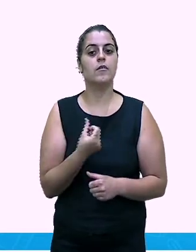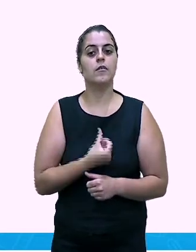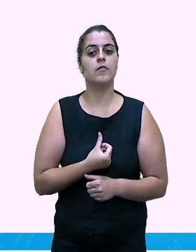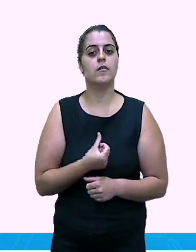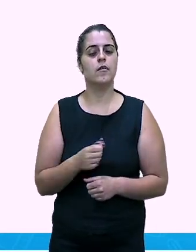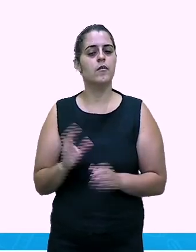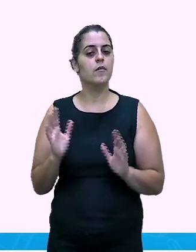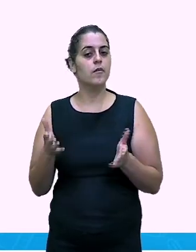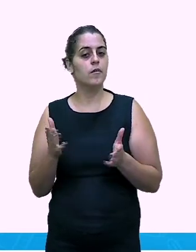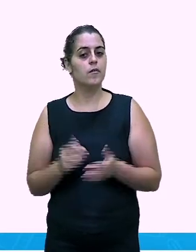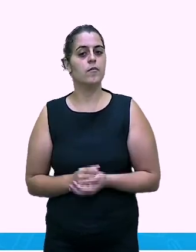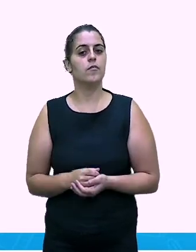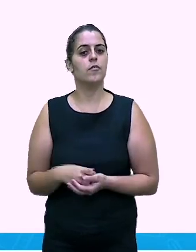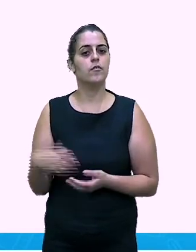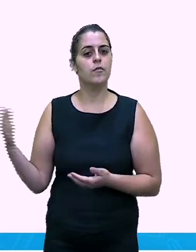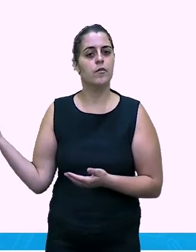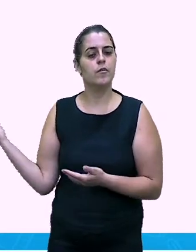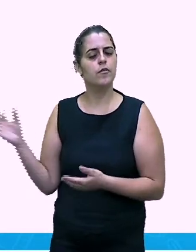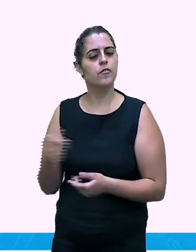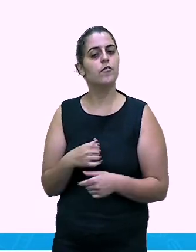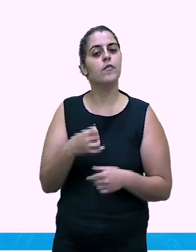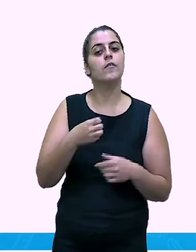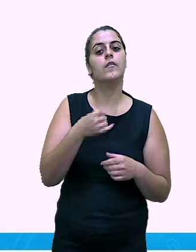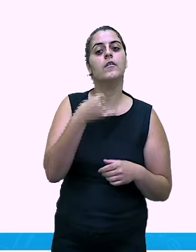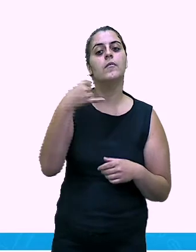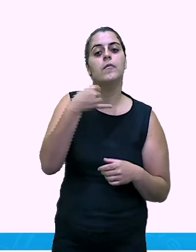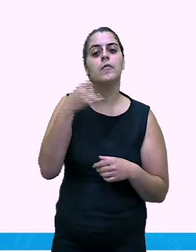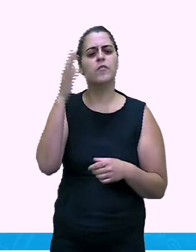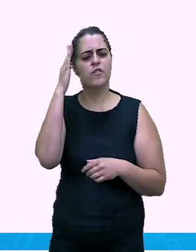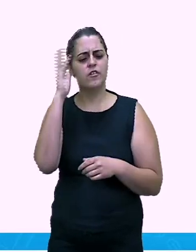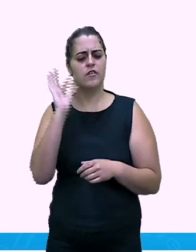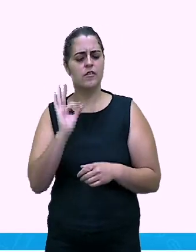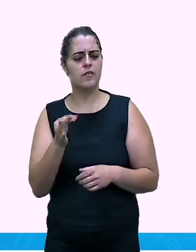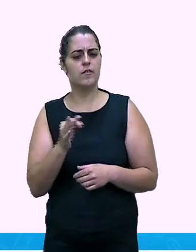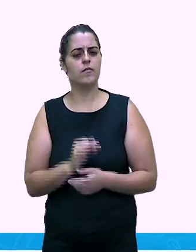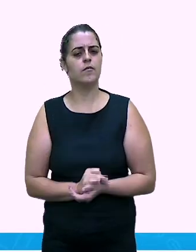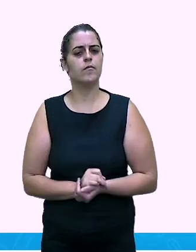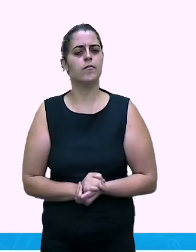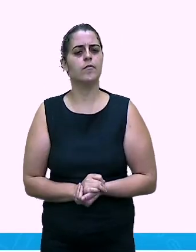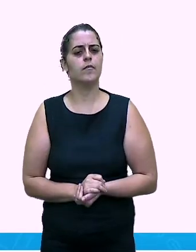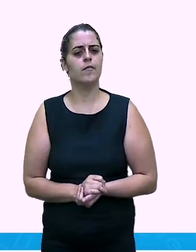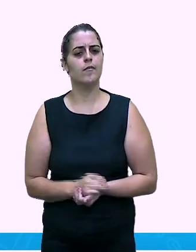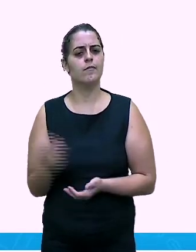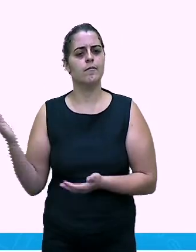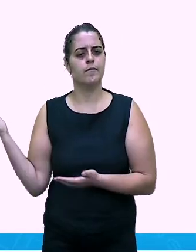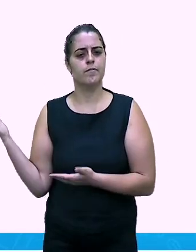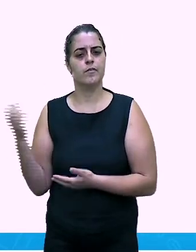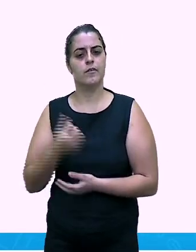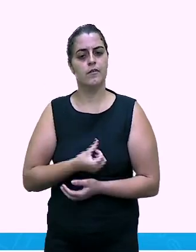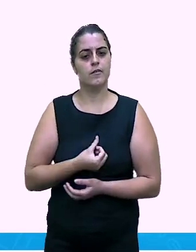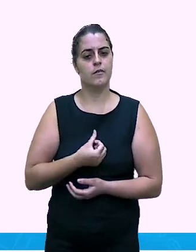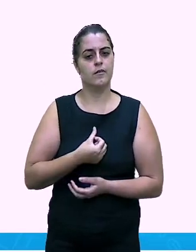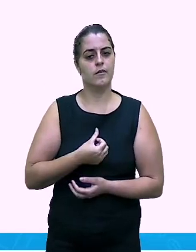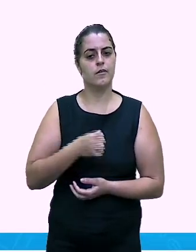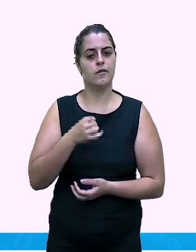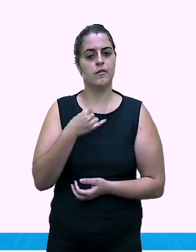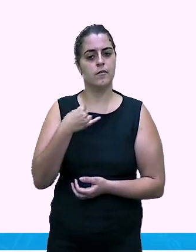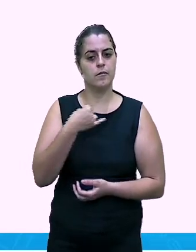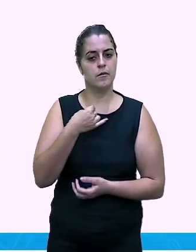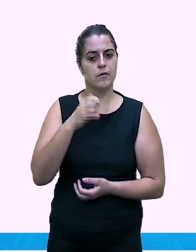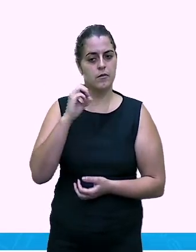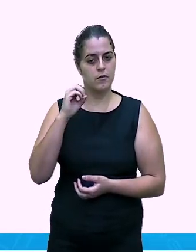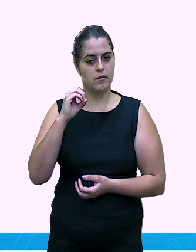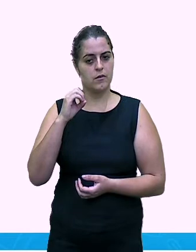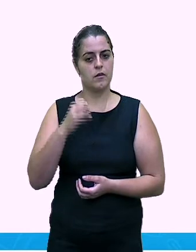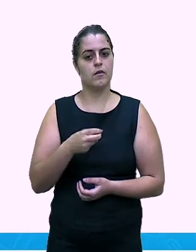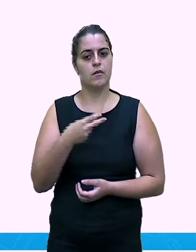a gente vai diminuir para a gente ter a certeza que é uma divisão exata. 6 menos 6, nós